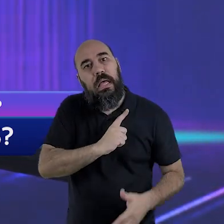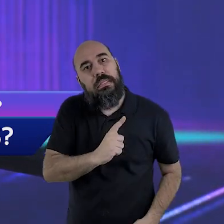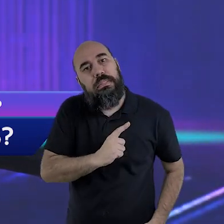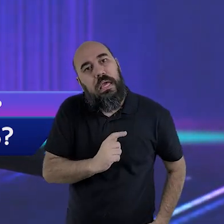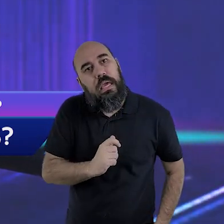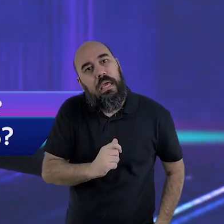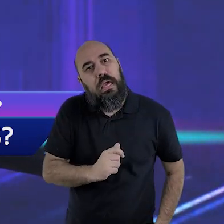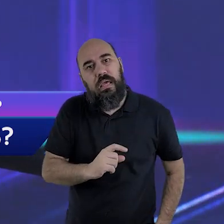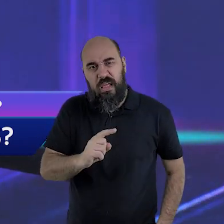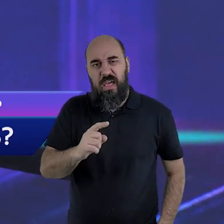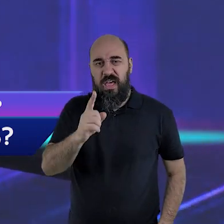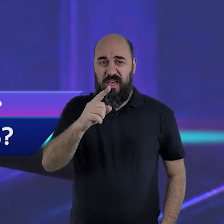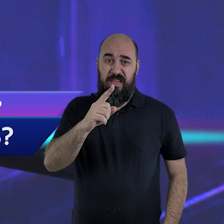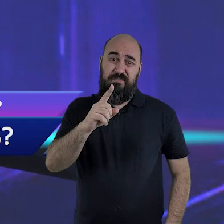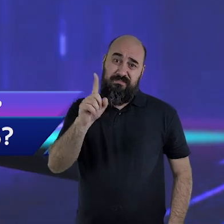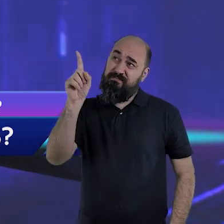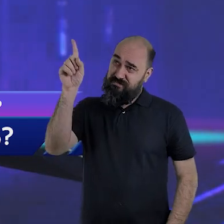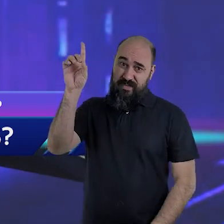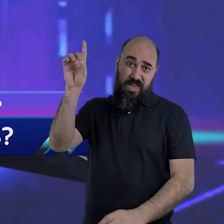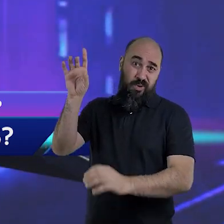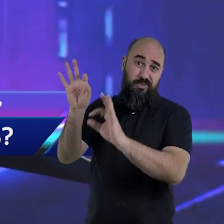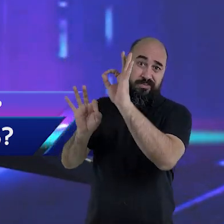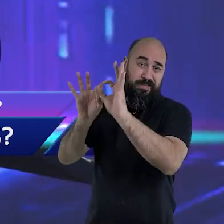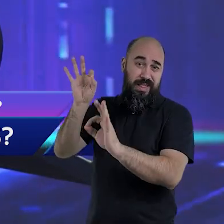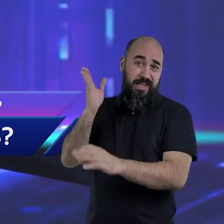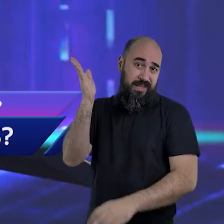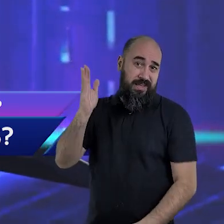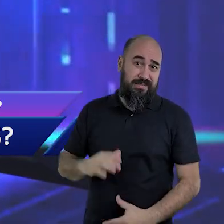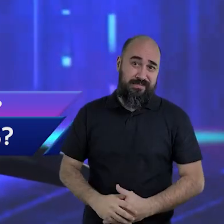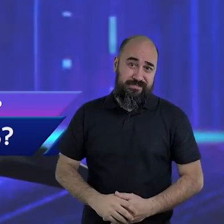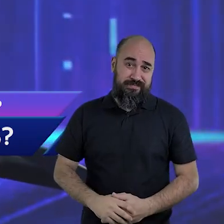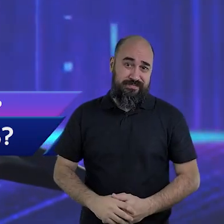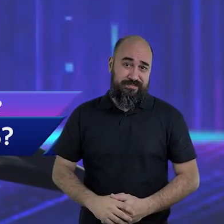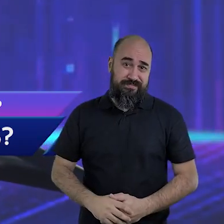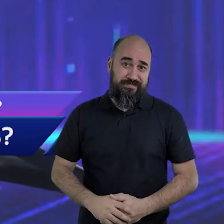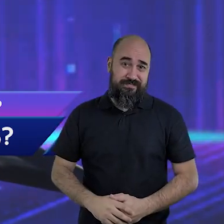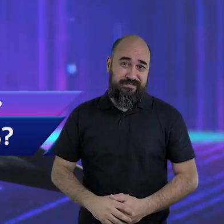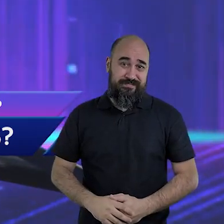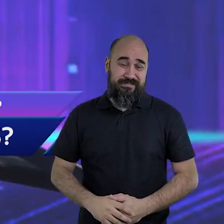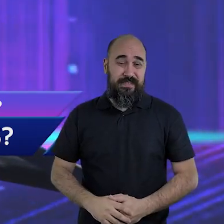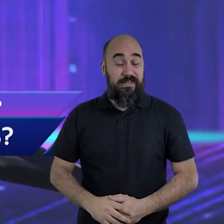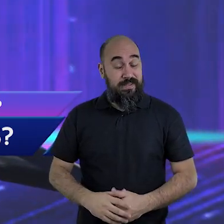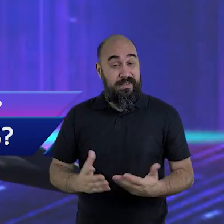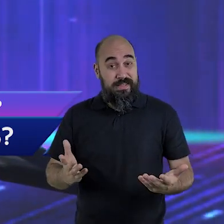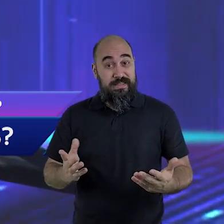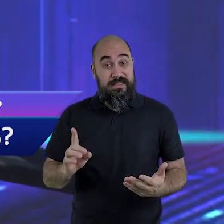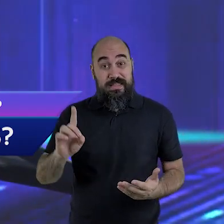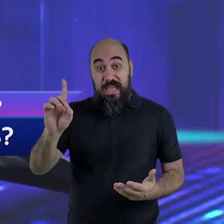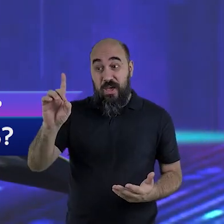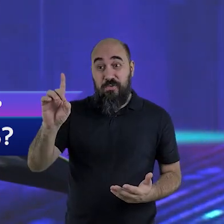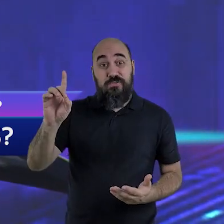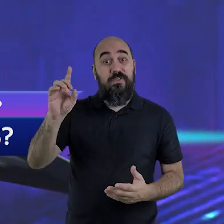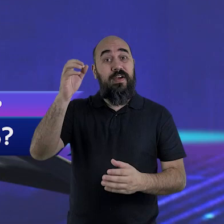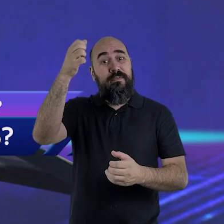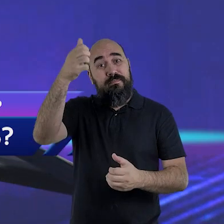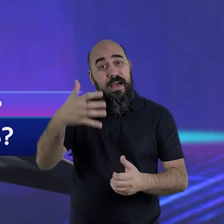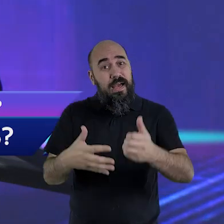do nascimento de Jesus é também uma outra evidência daquilo que Deus vai nos